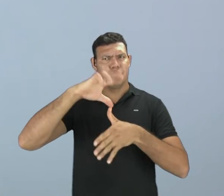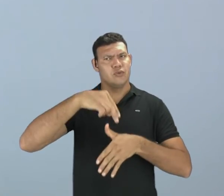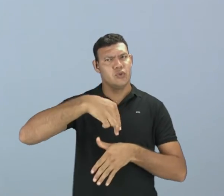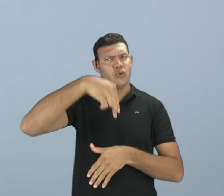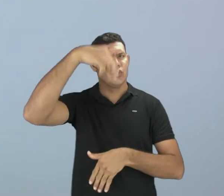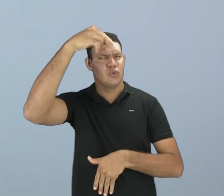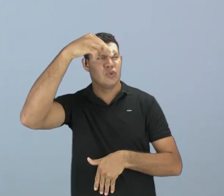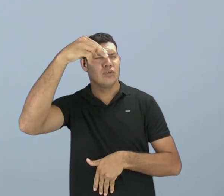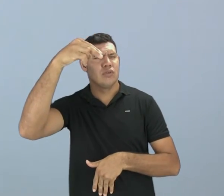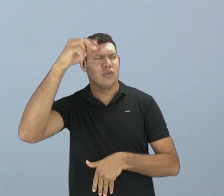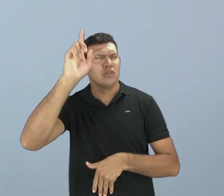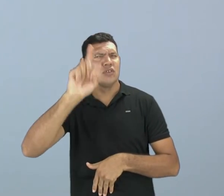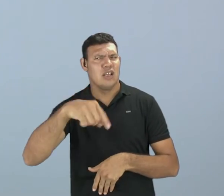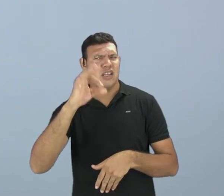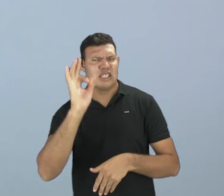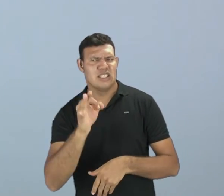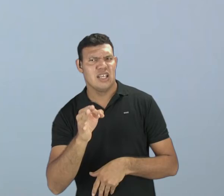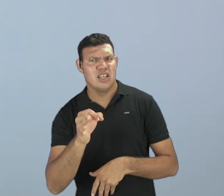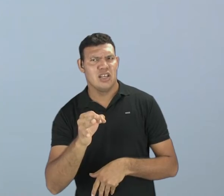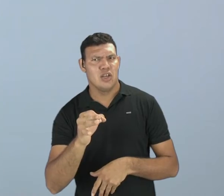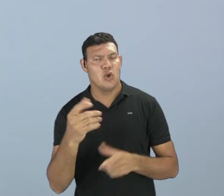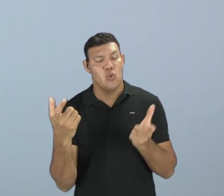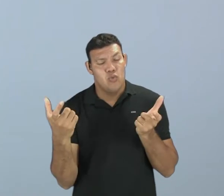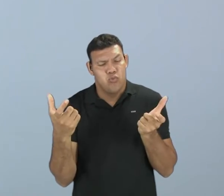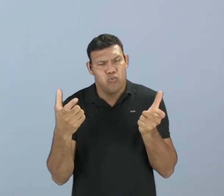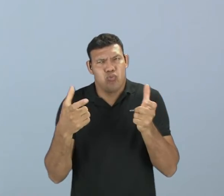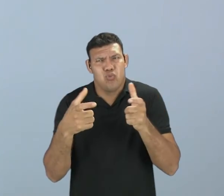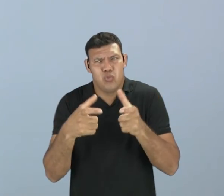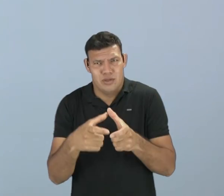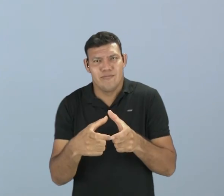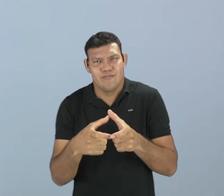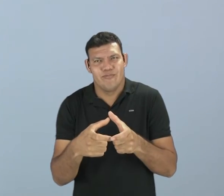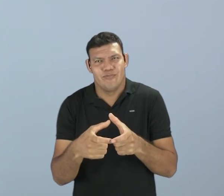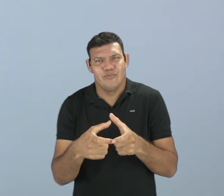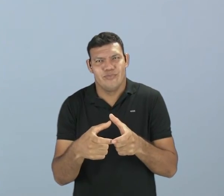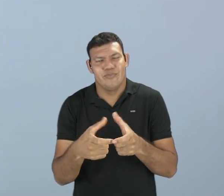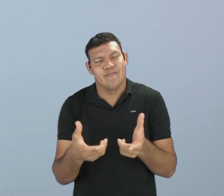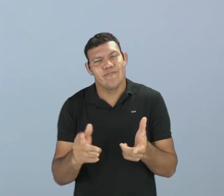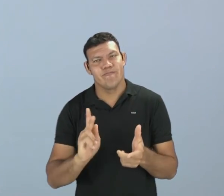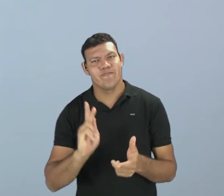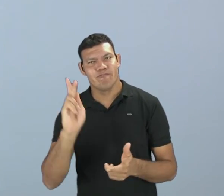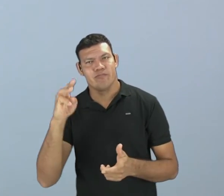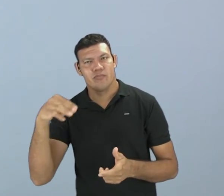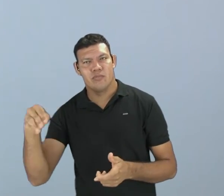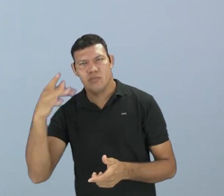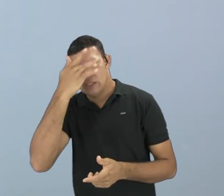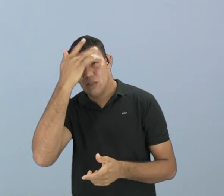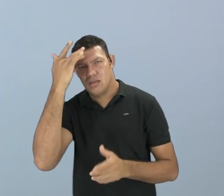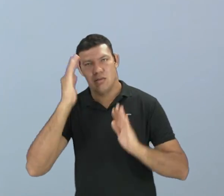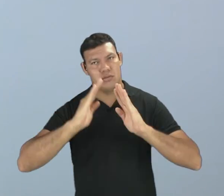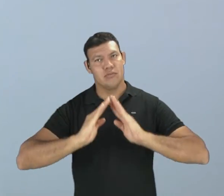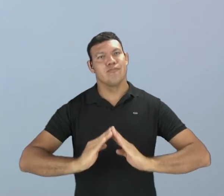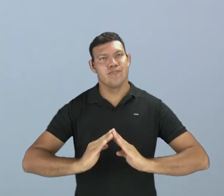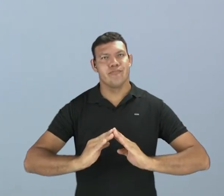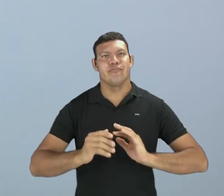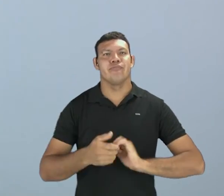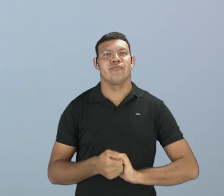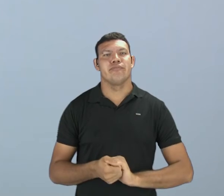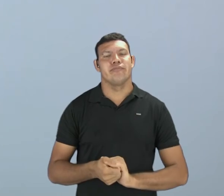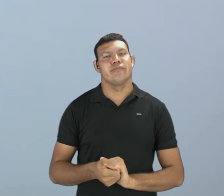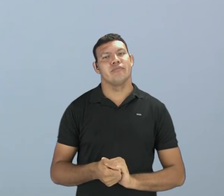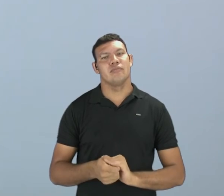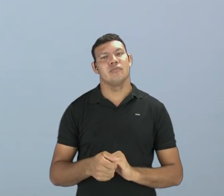região norte, ela apresenta o menor número de habitantes por quilômetro quadrado. Então, consequentemente,